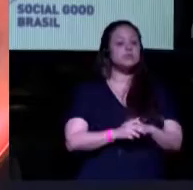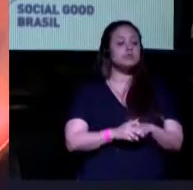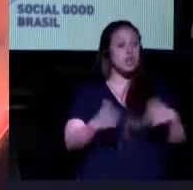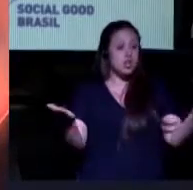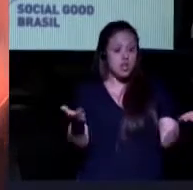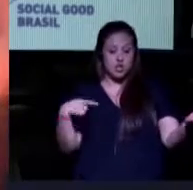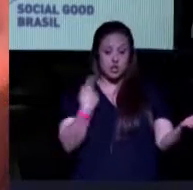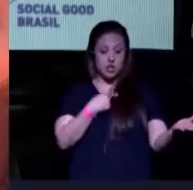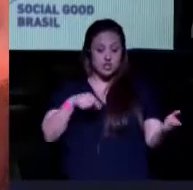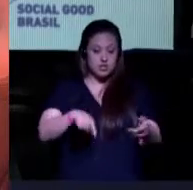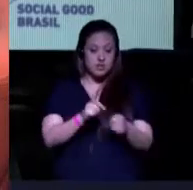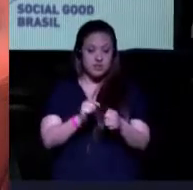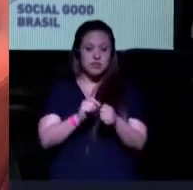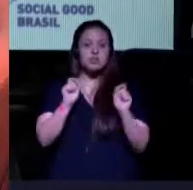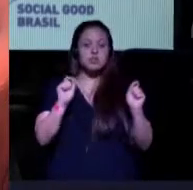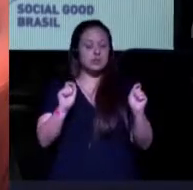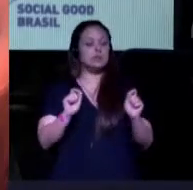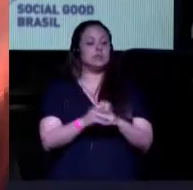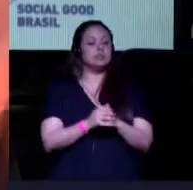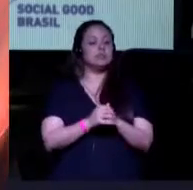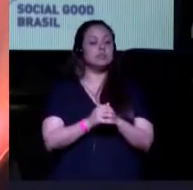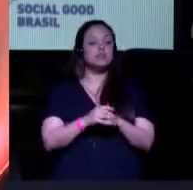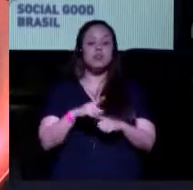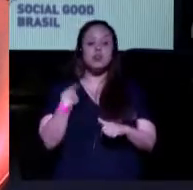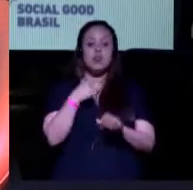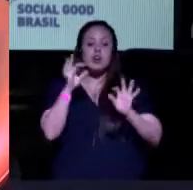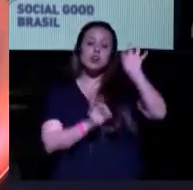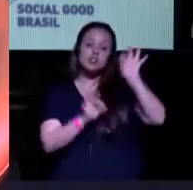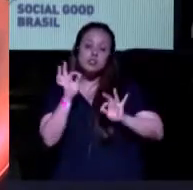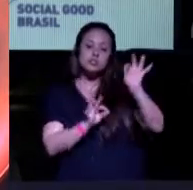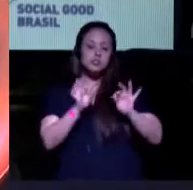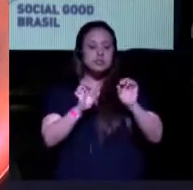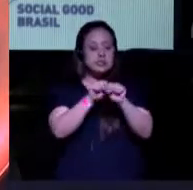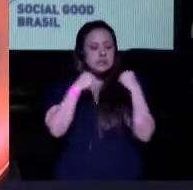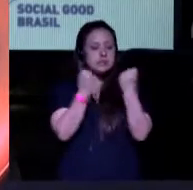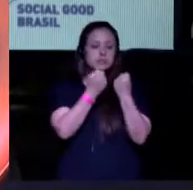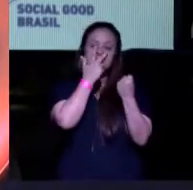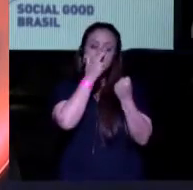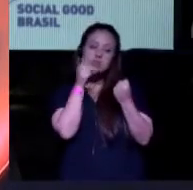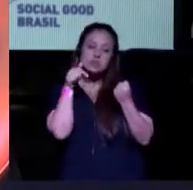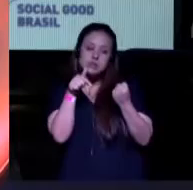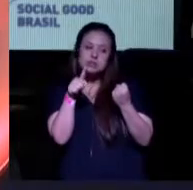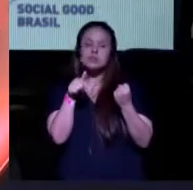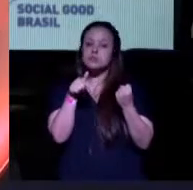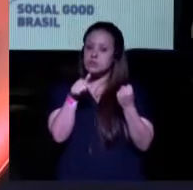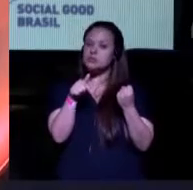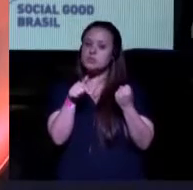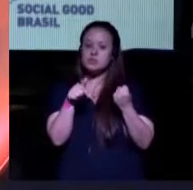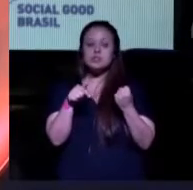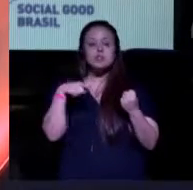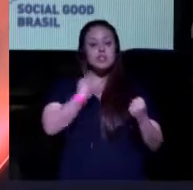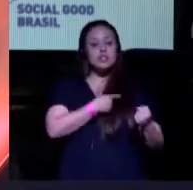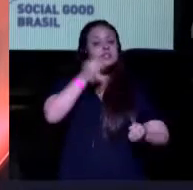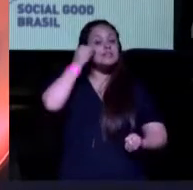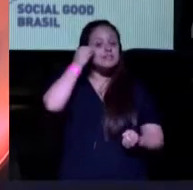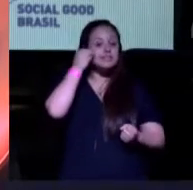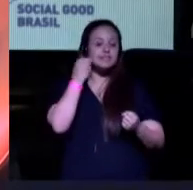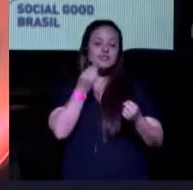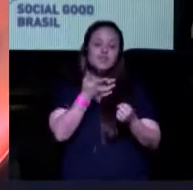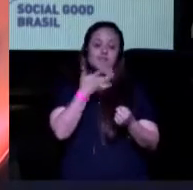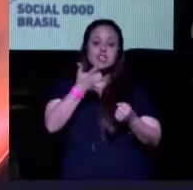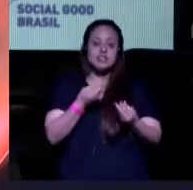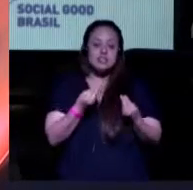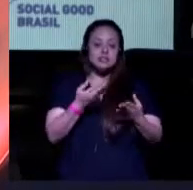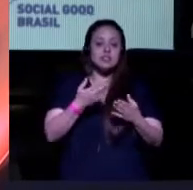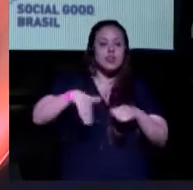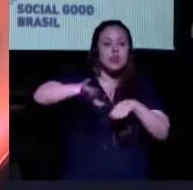organizamos o seminário parecidos com esse onde basicamente o que nós tentamos a facilitar a conversas que